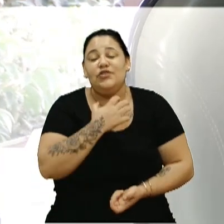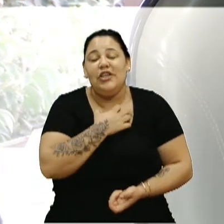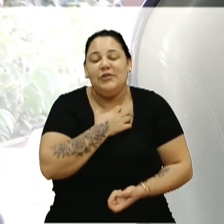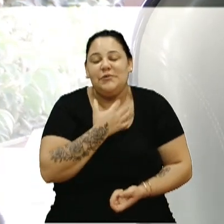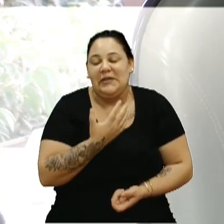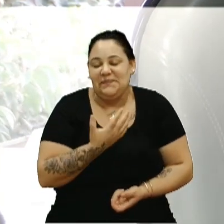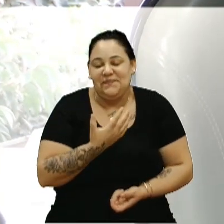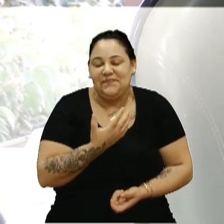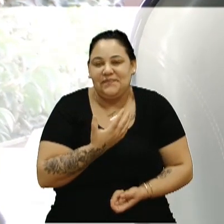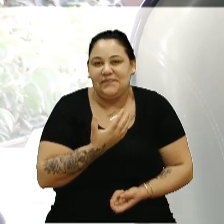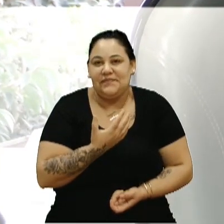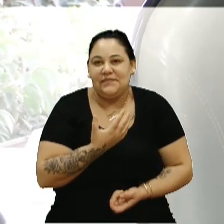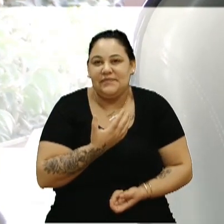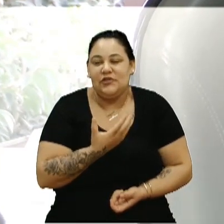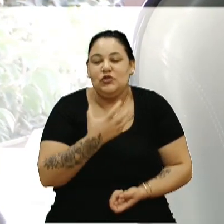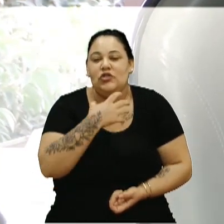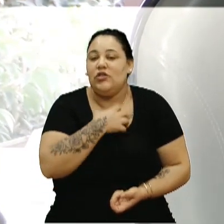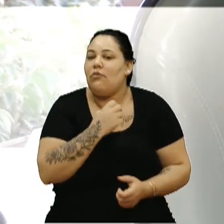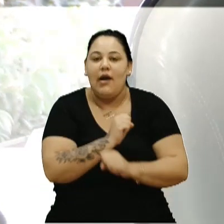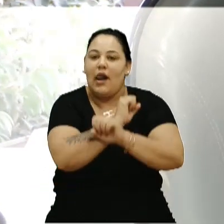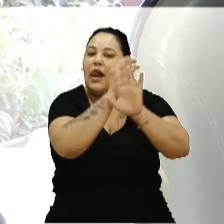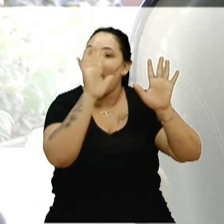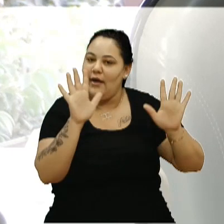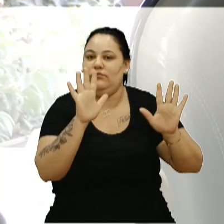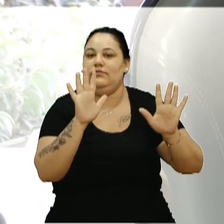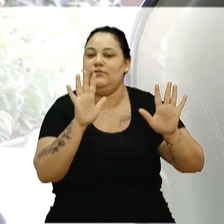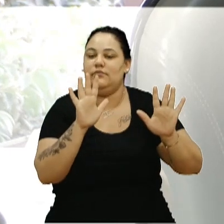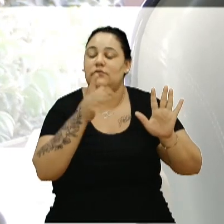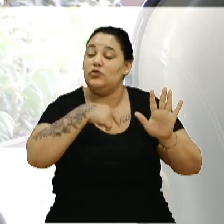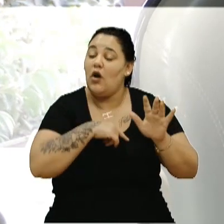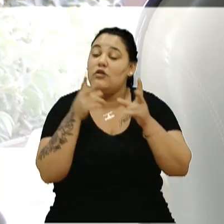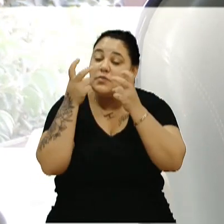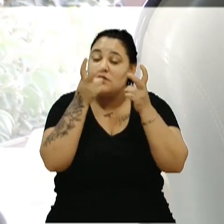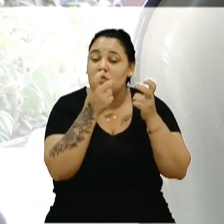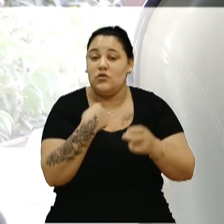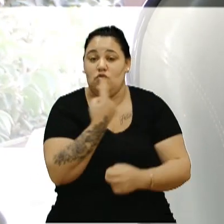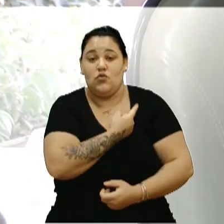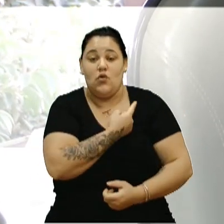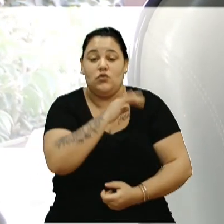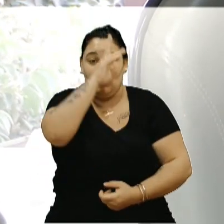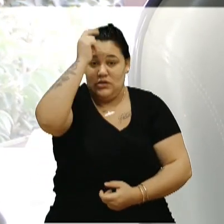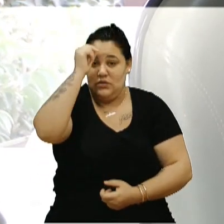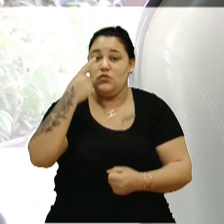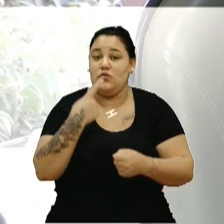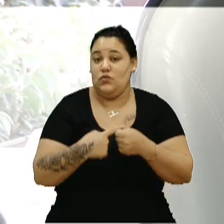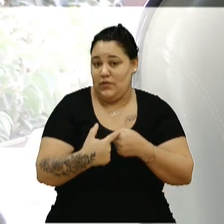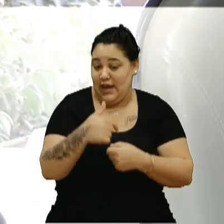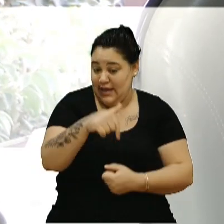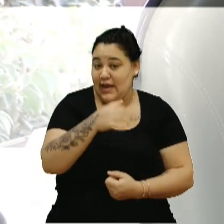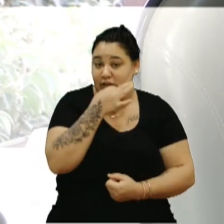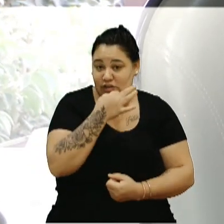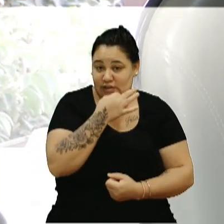forma, bem pontual, nós temos percebido que o nosso município de Caxias do Sul tem investido